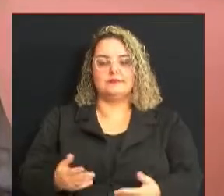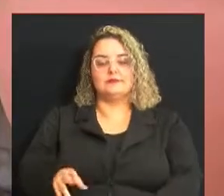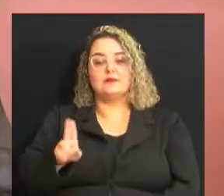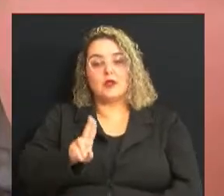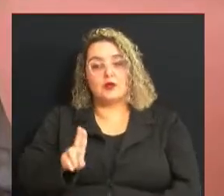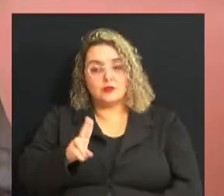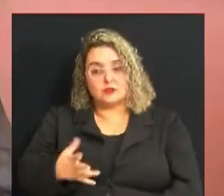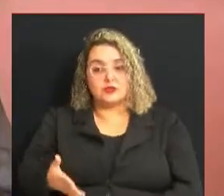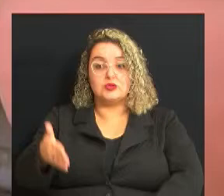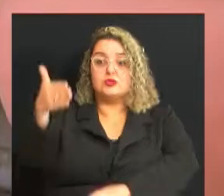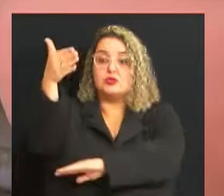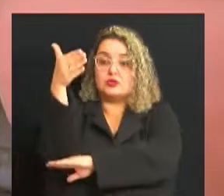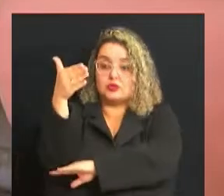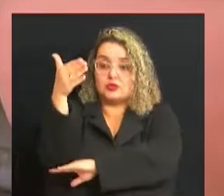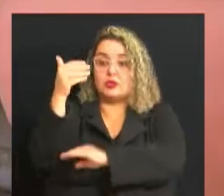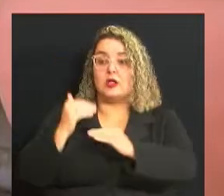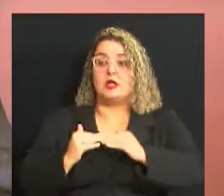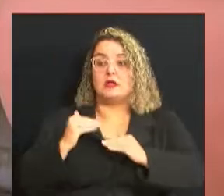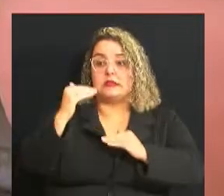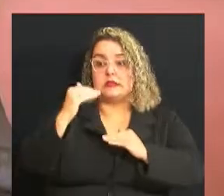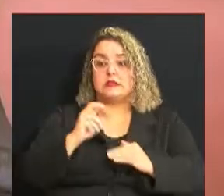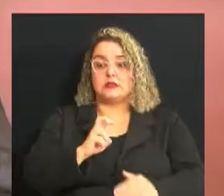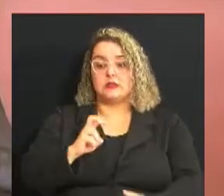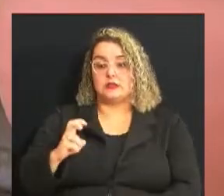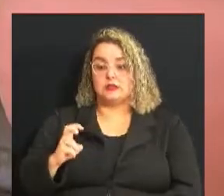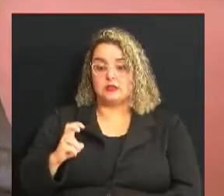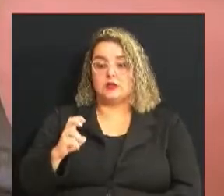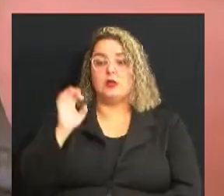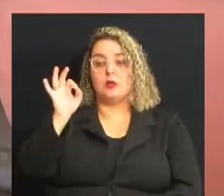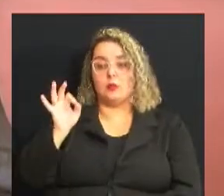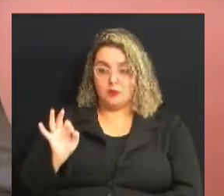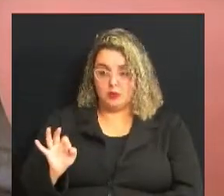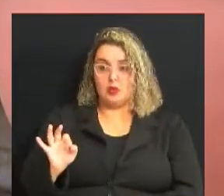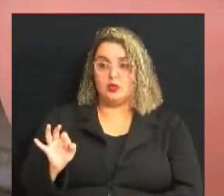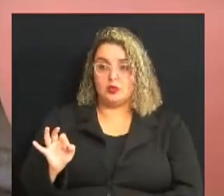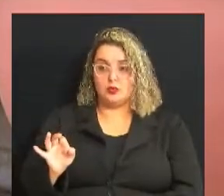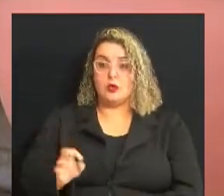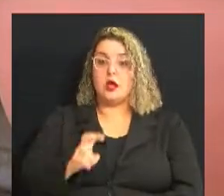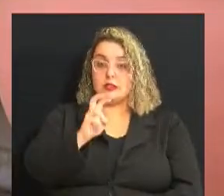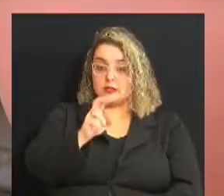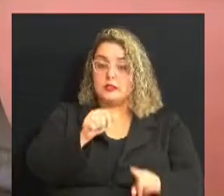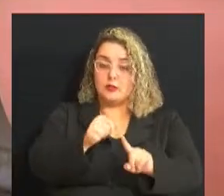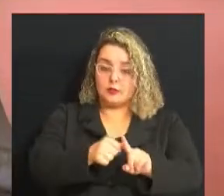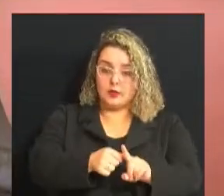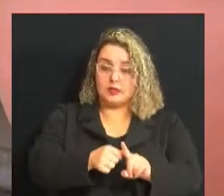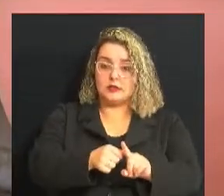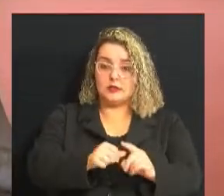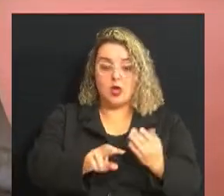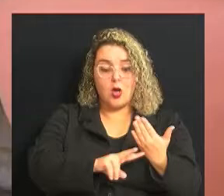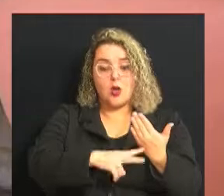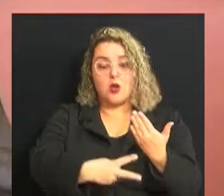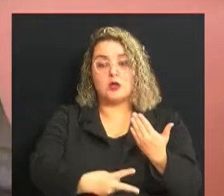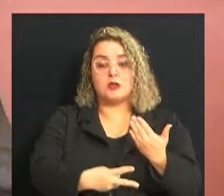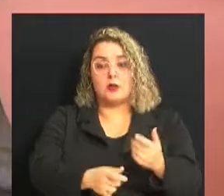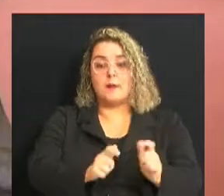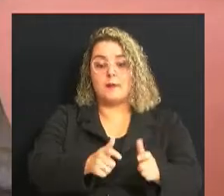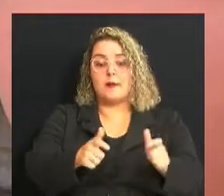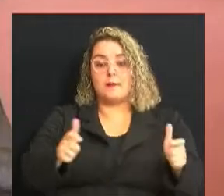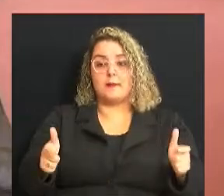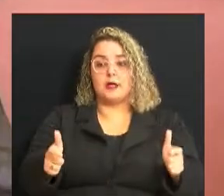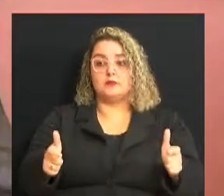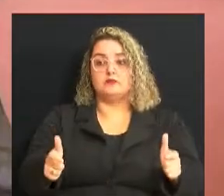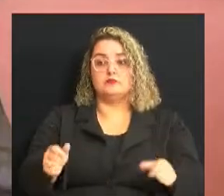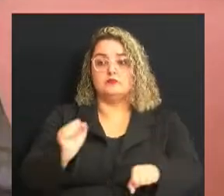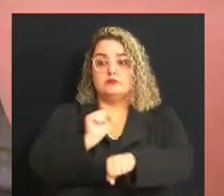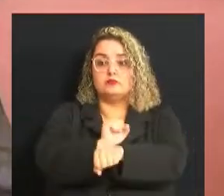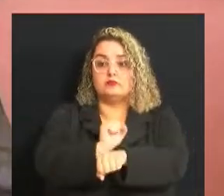setor hoteleiro ficou acima dos 55% há 5 meses, reflexo da alta demanda represada nos